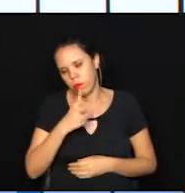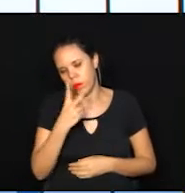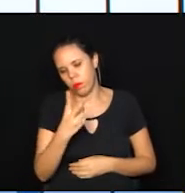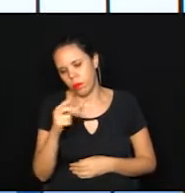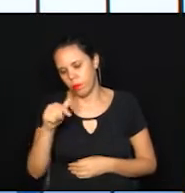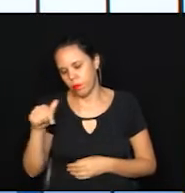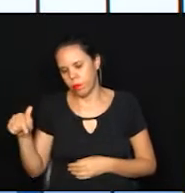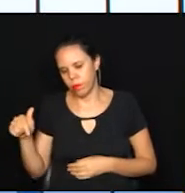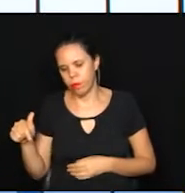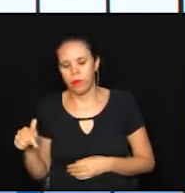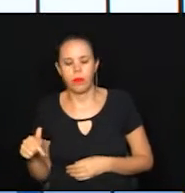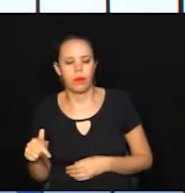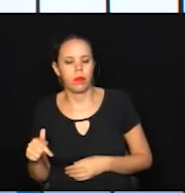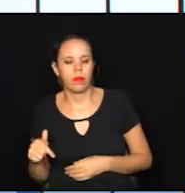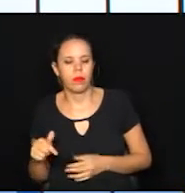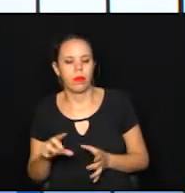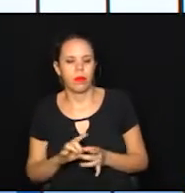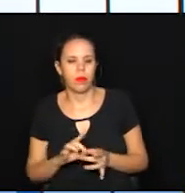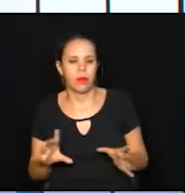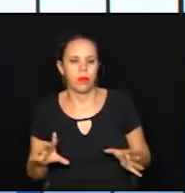leitos disponíveis, dos quais